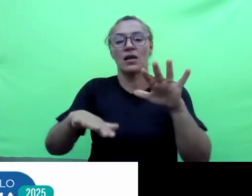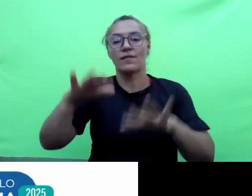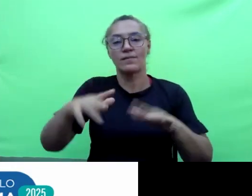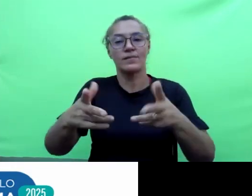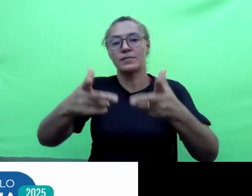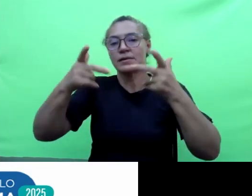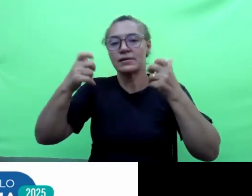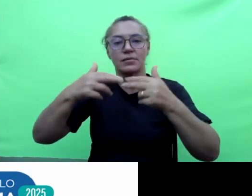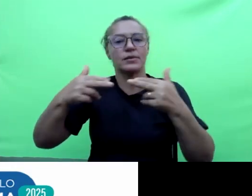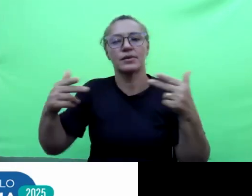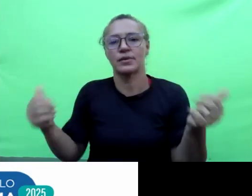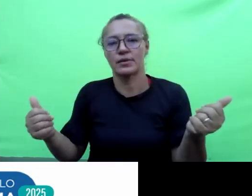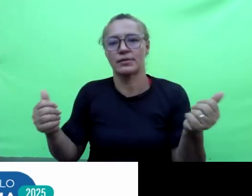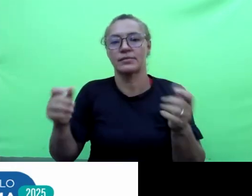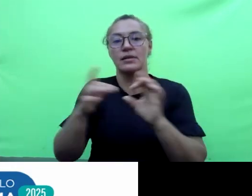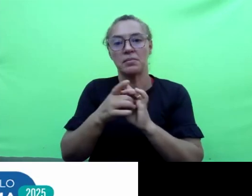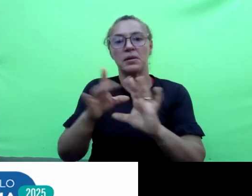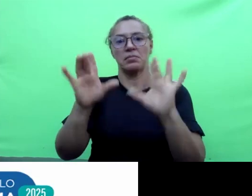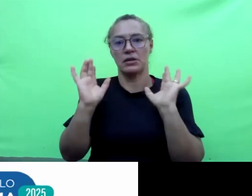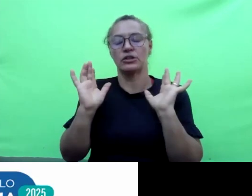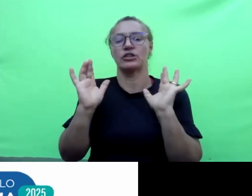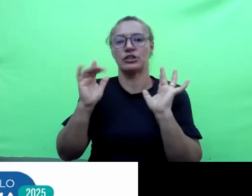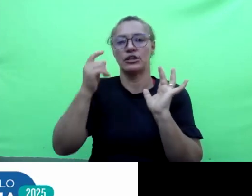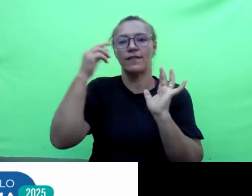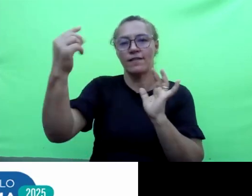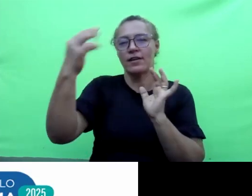ele permite medir a pressão, a gente mede.